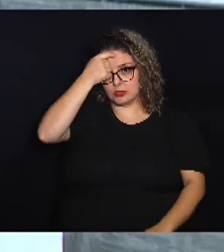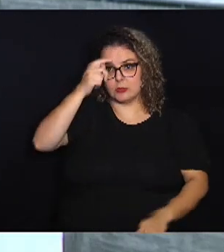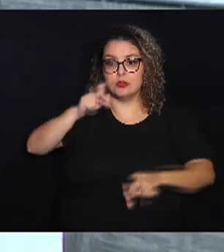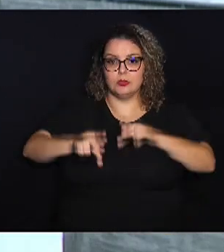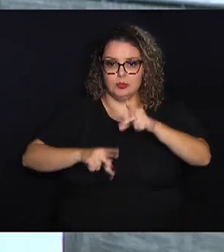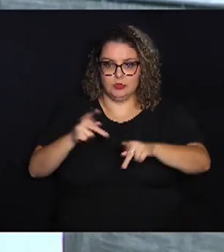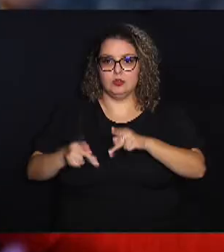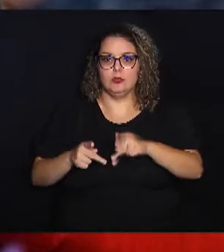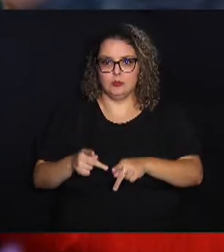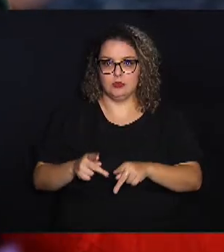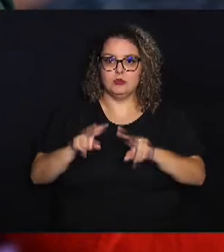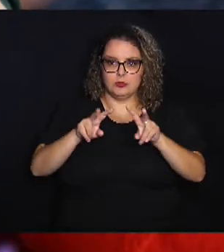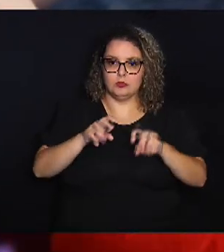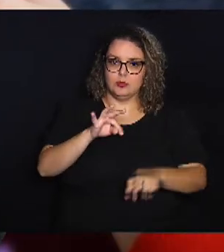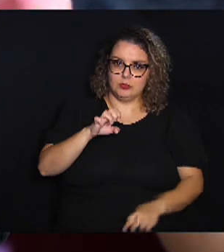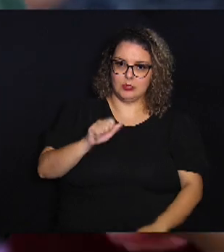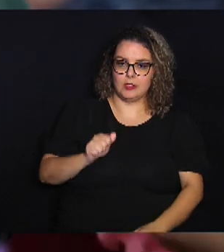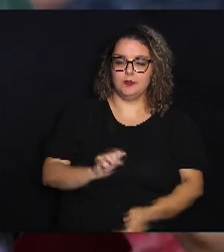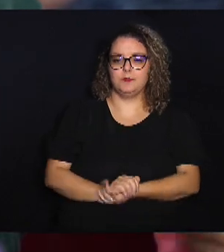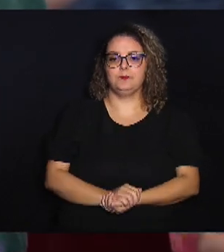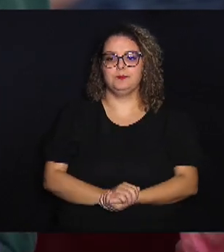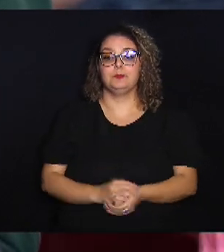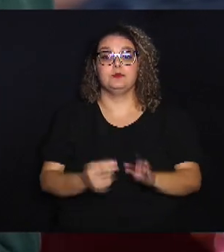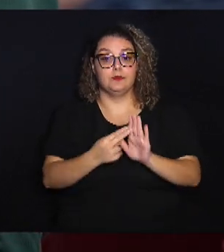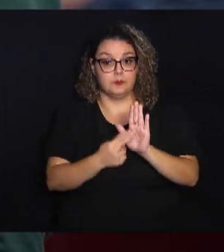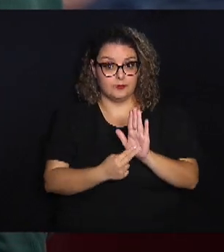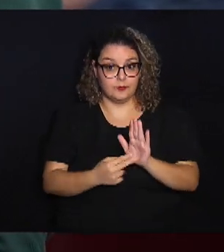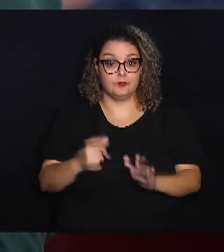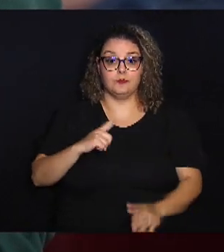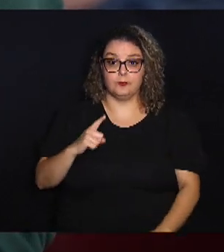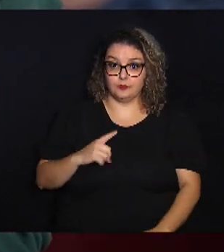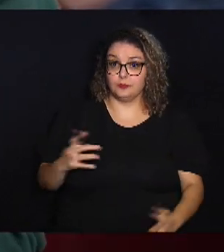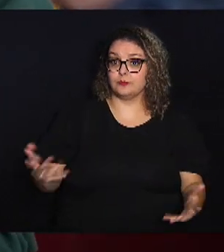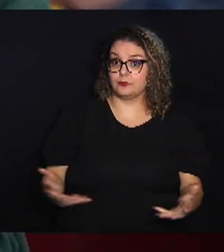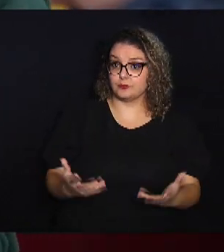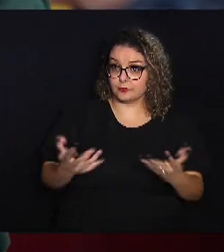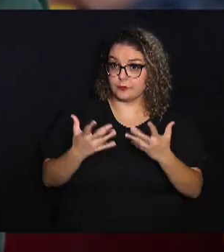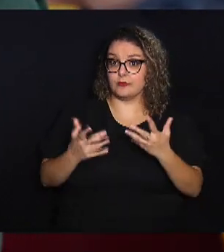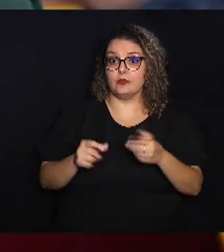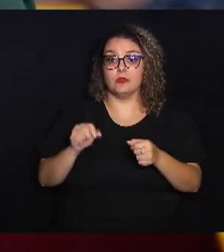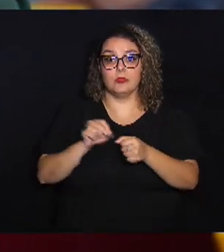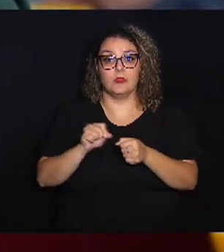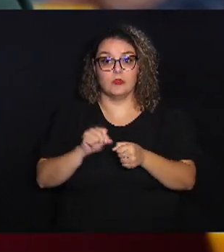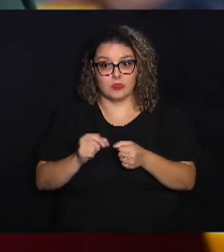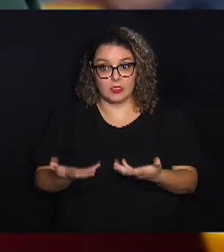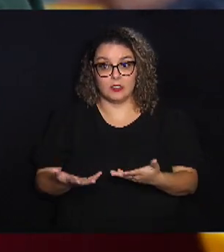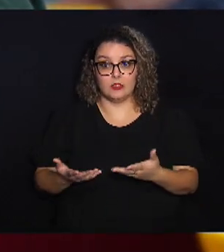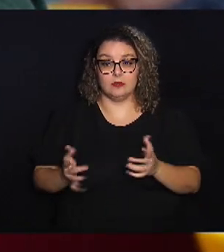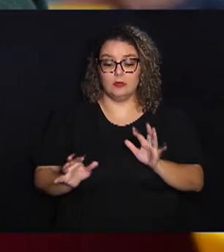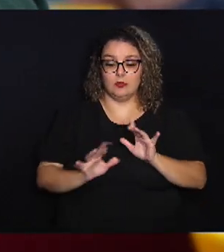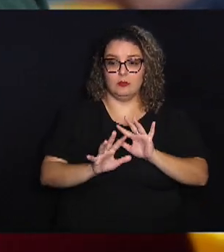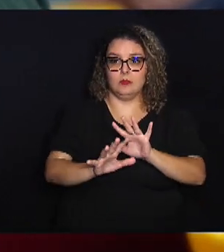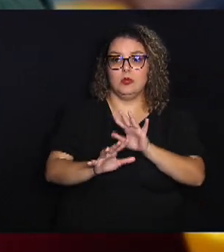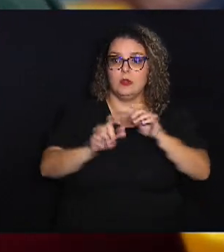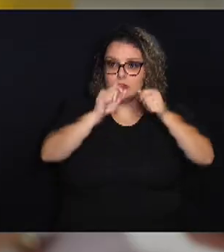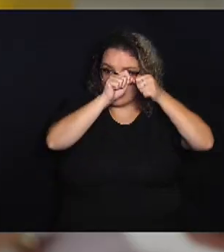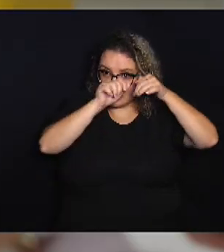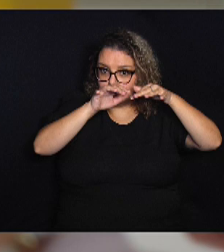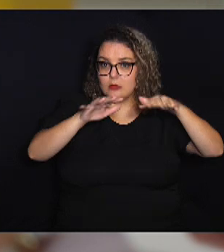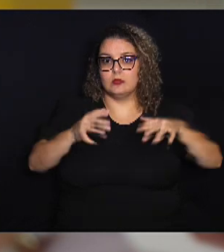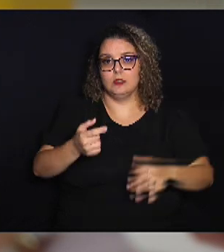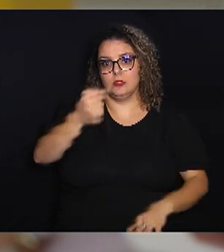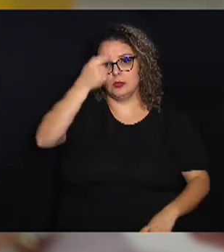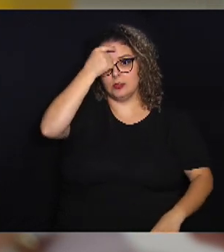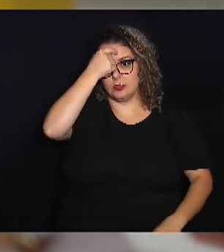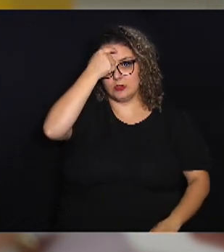população sobre o TEA. A norma prevê ainda que haja o incentivo à realização da caminhada pelo autismo, visando